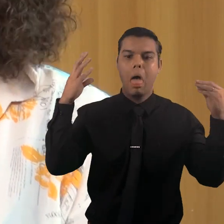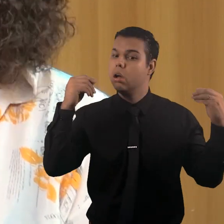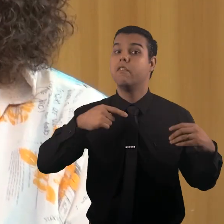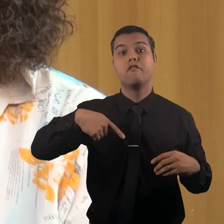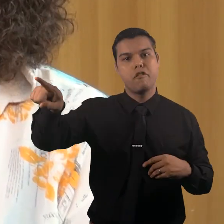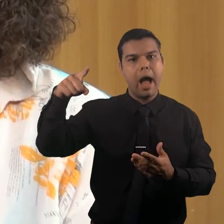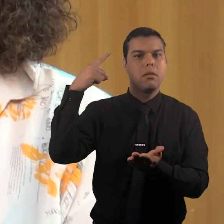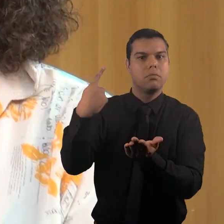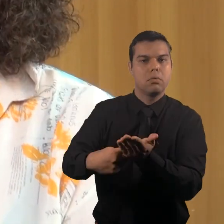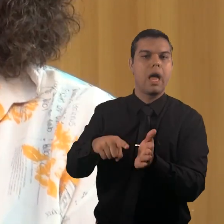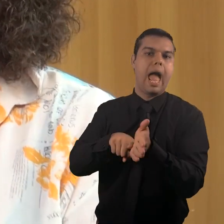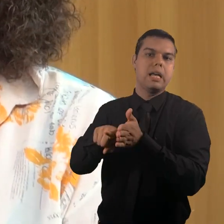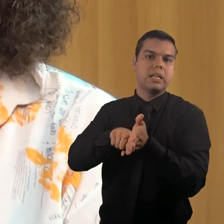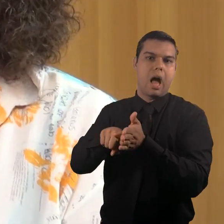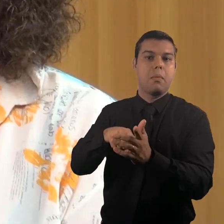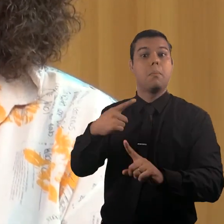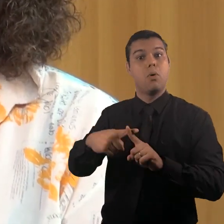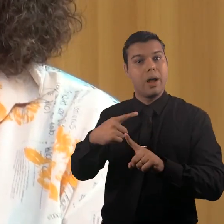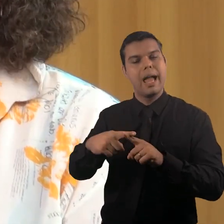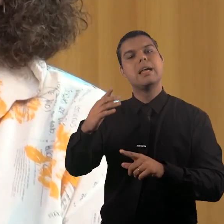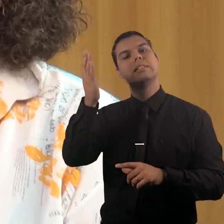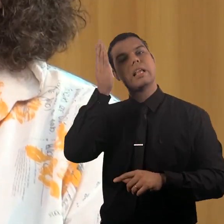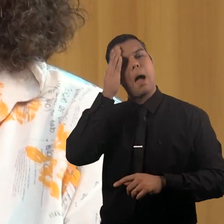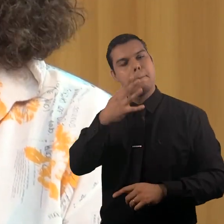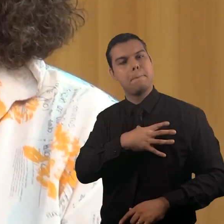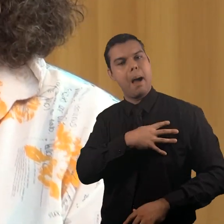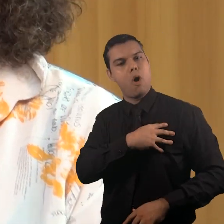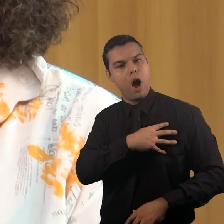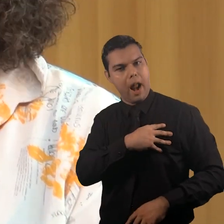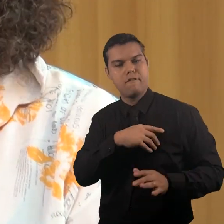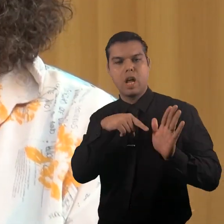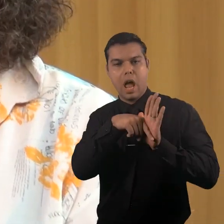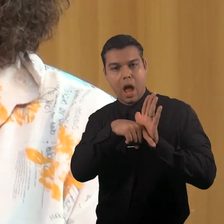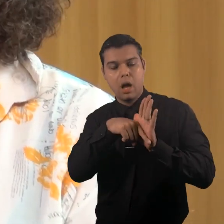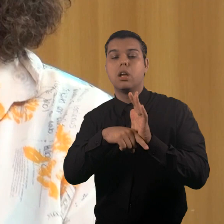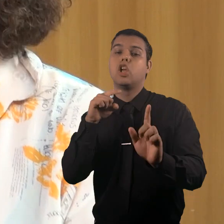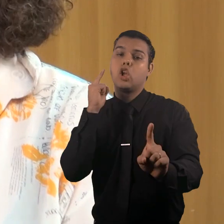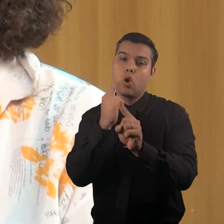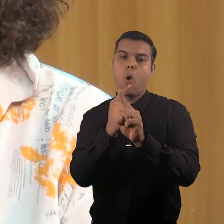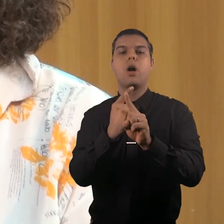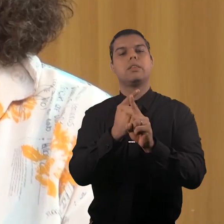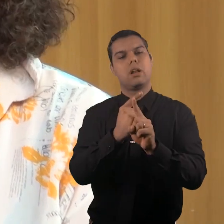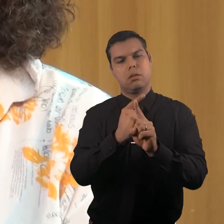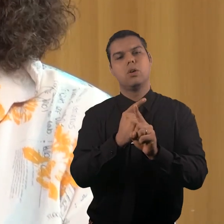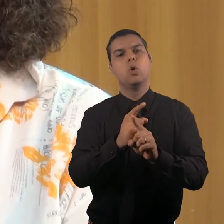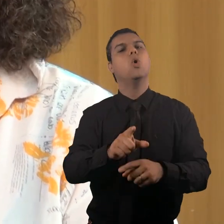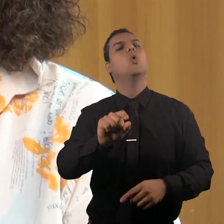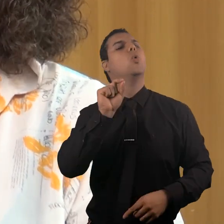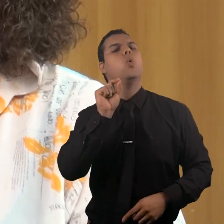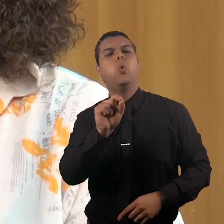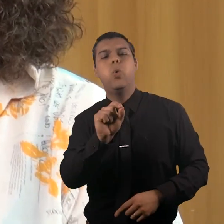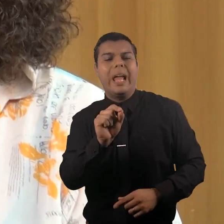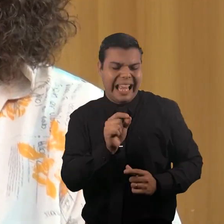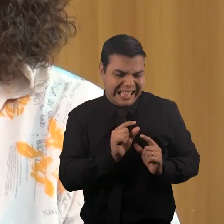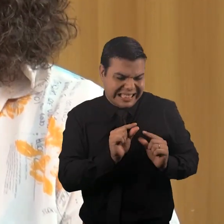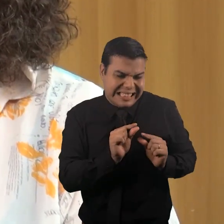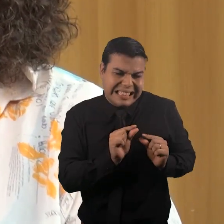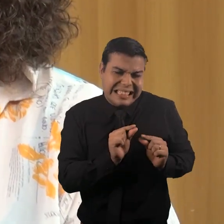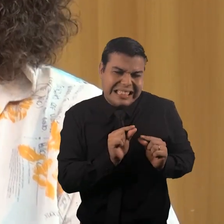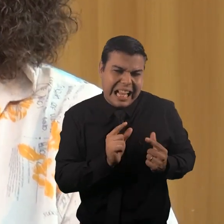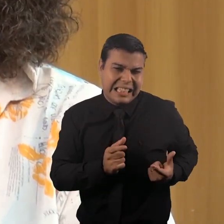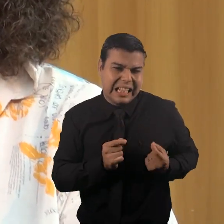o nhenhenhen e vai marcar o seu exame, porque a mamografia é o único exame que pode detectar